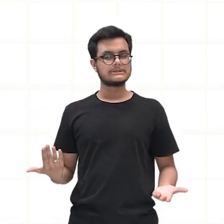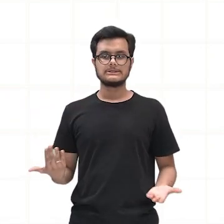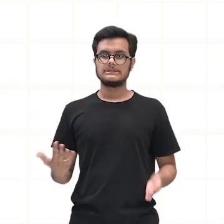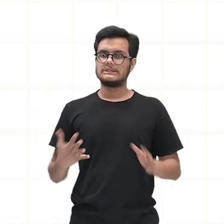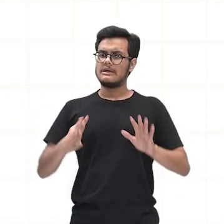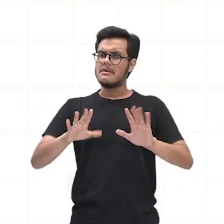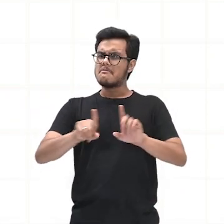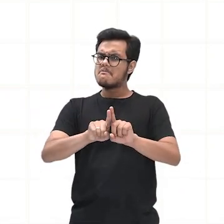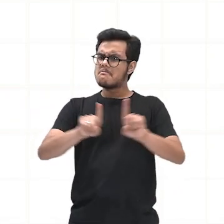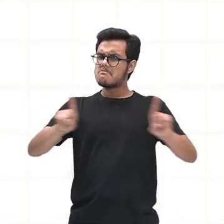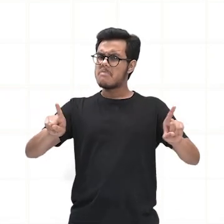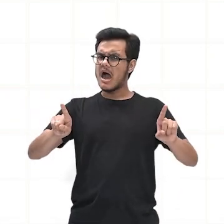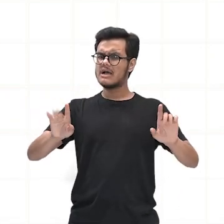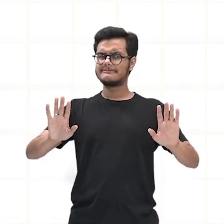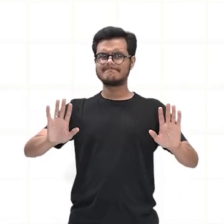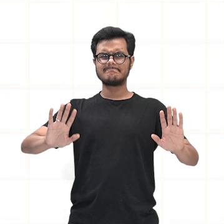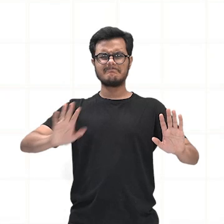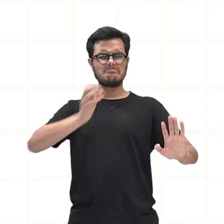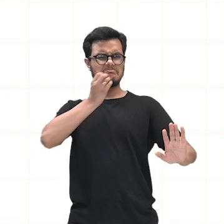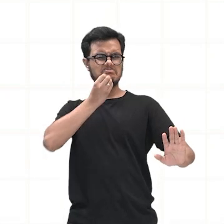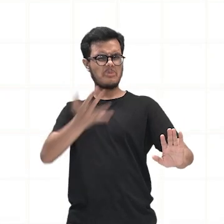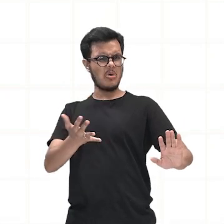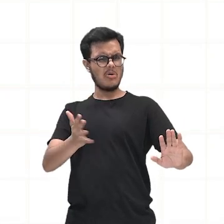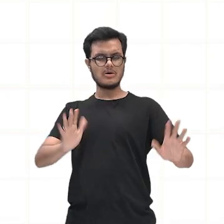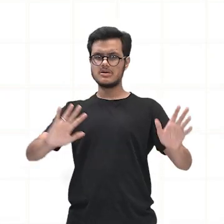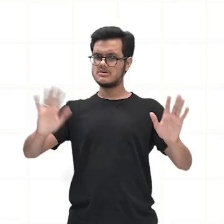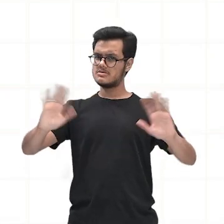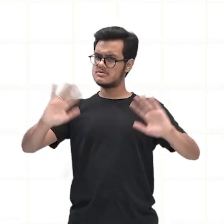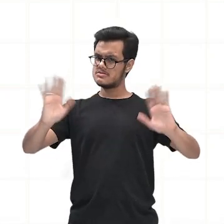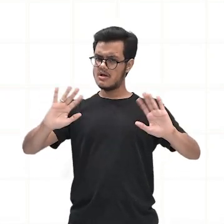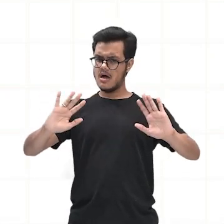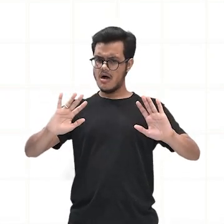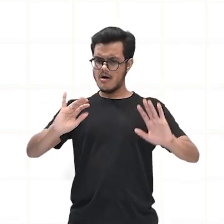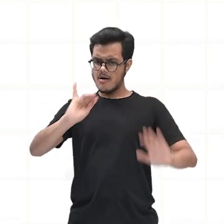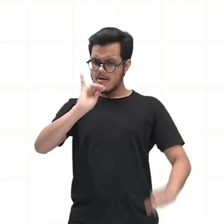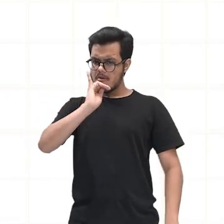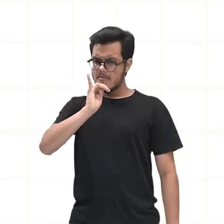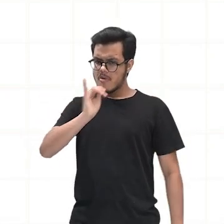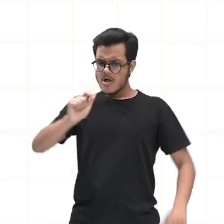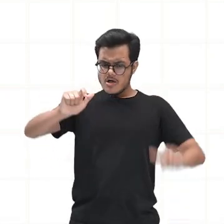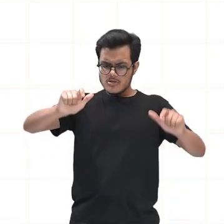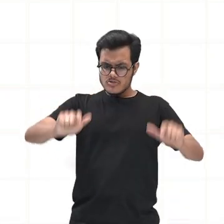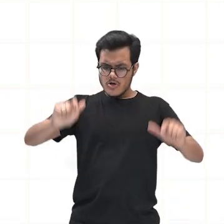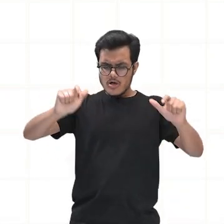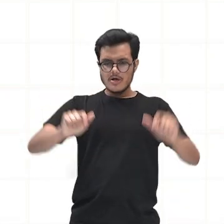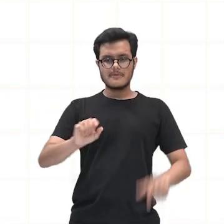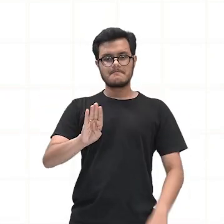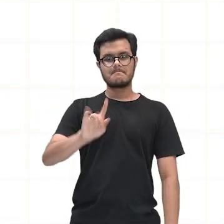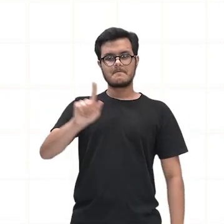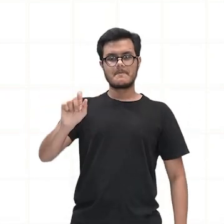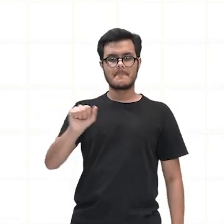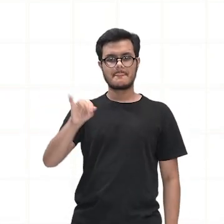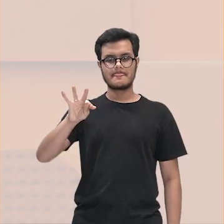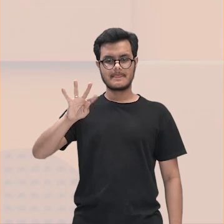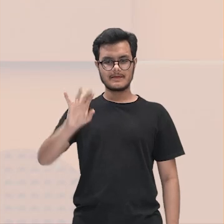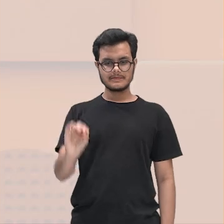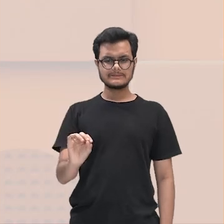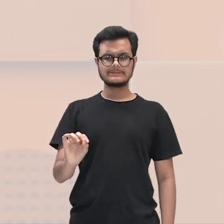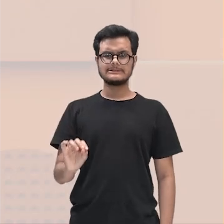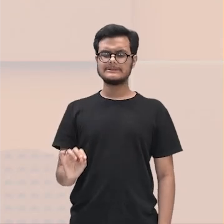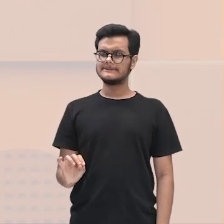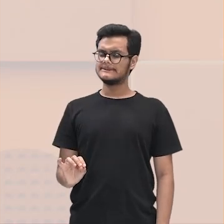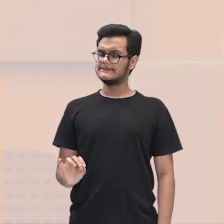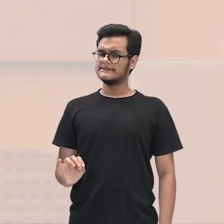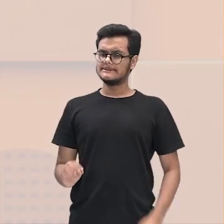ia ficar legal. A gente vai ver dentro do Império Bizantino isso